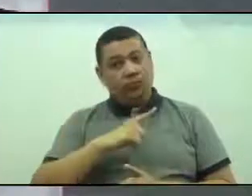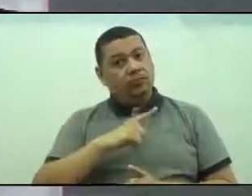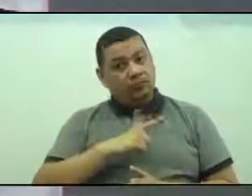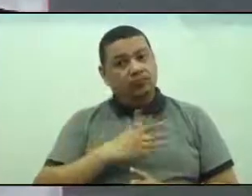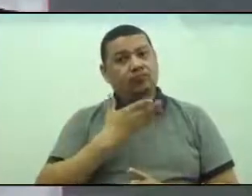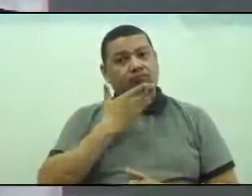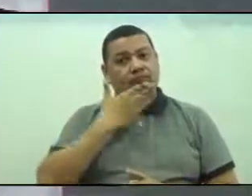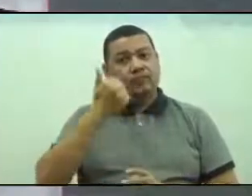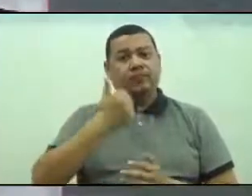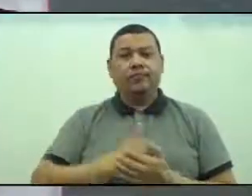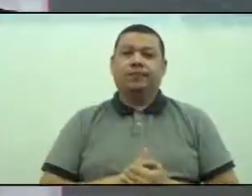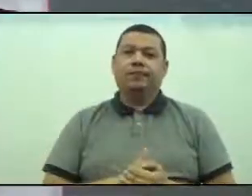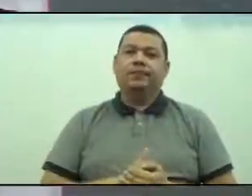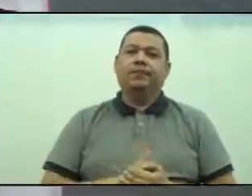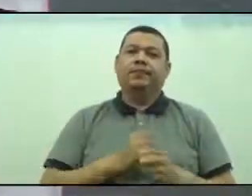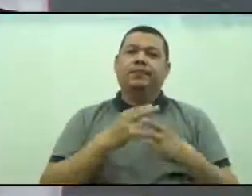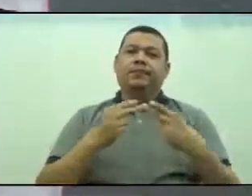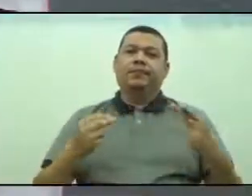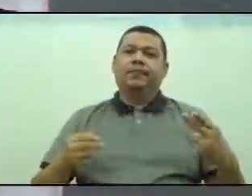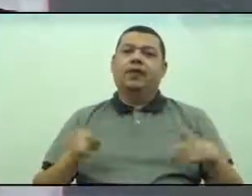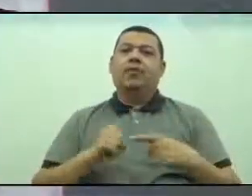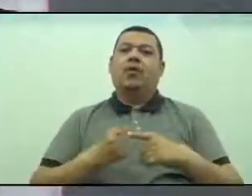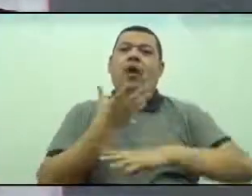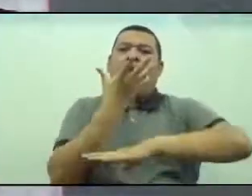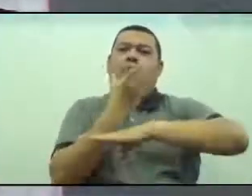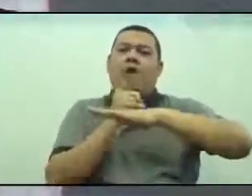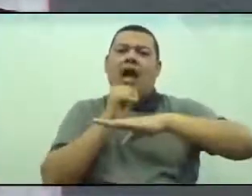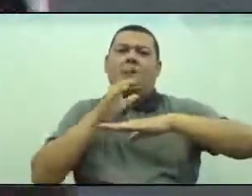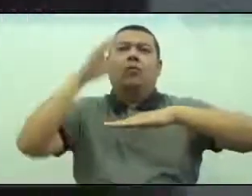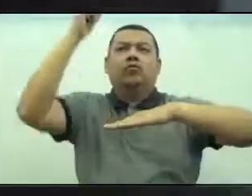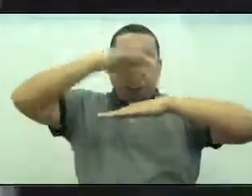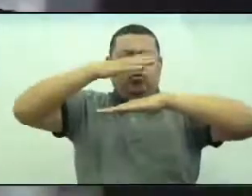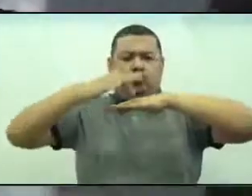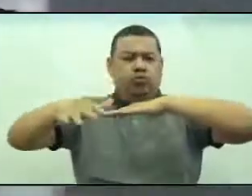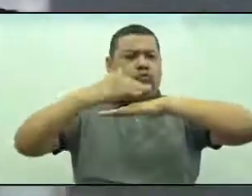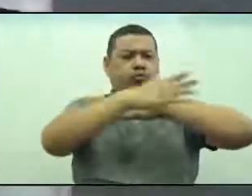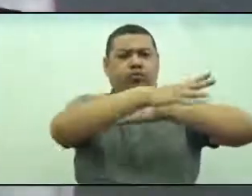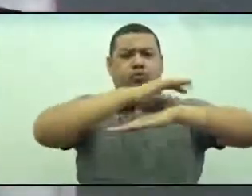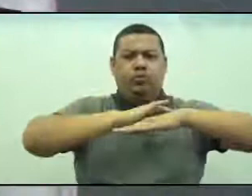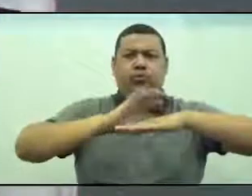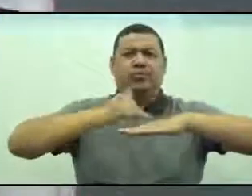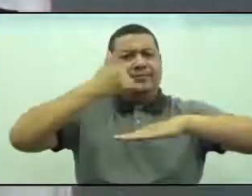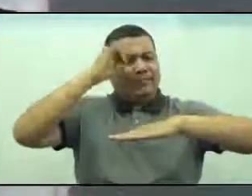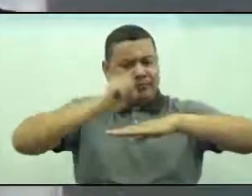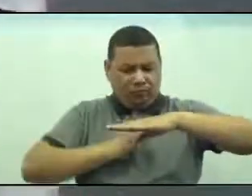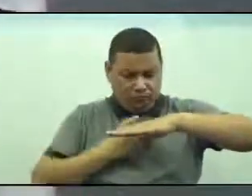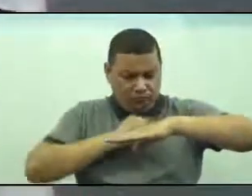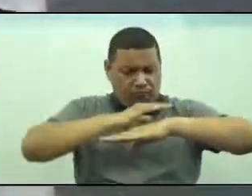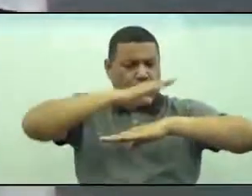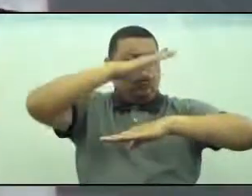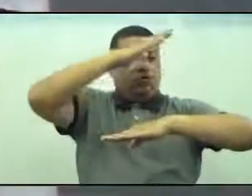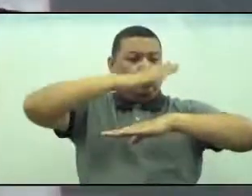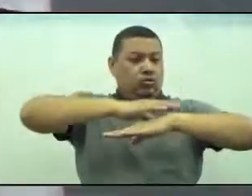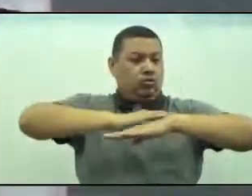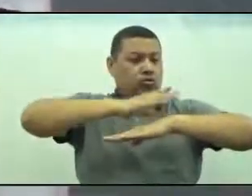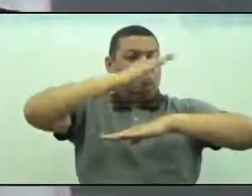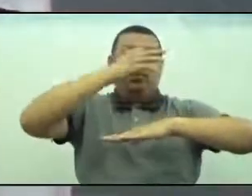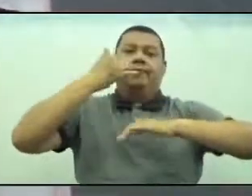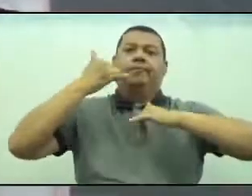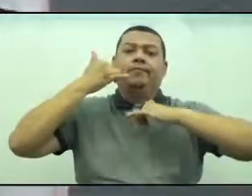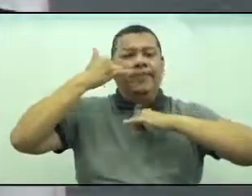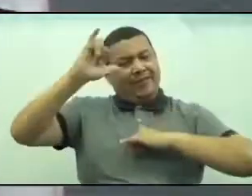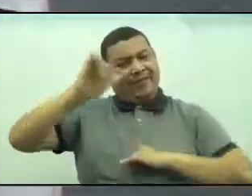relação a escoamento de água, a tudo que hoje traz alagamento e tudo, as coisas vão